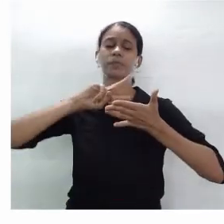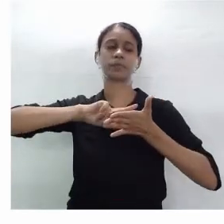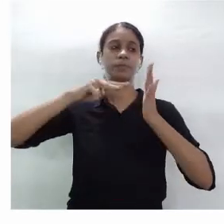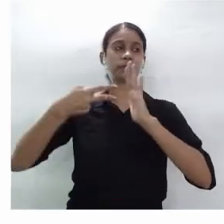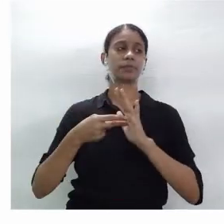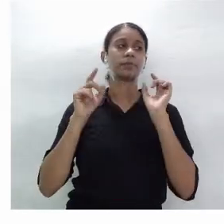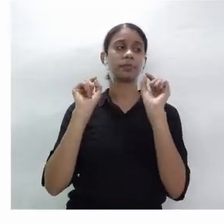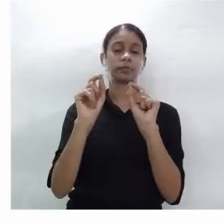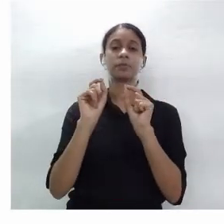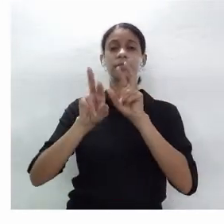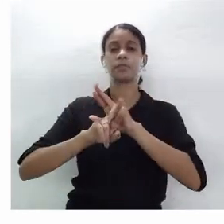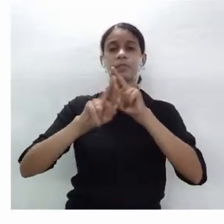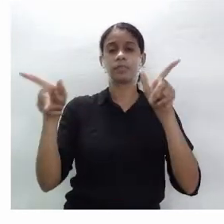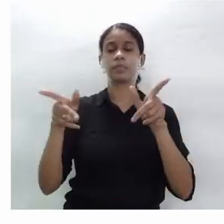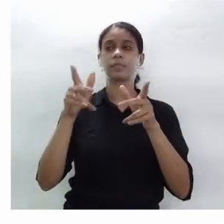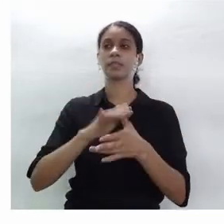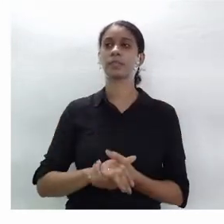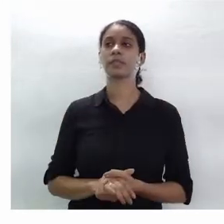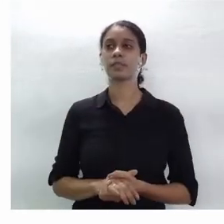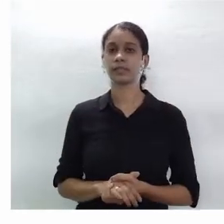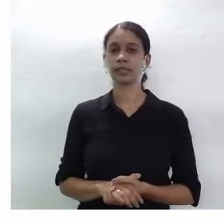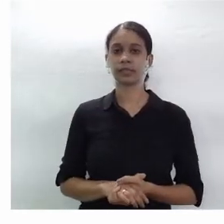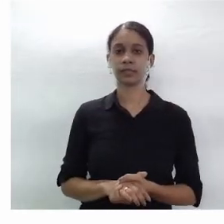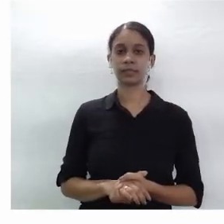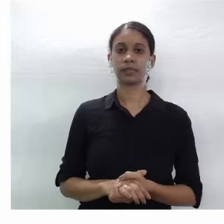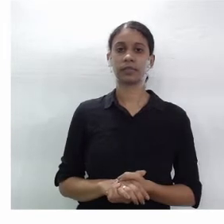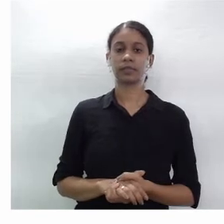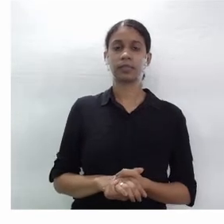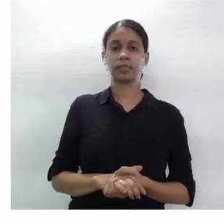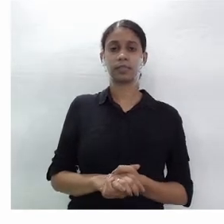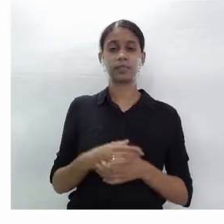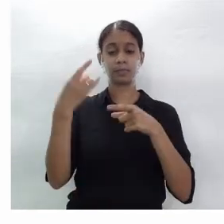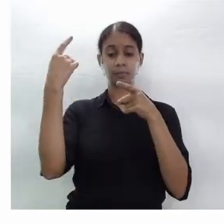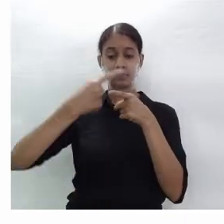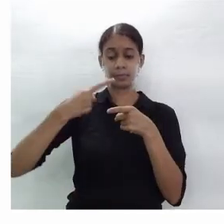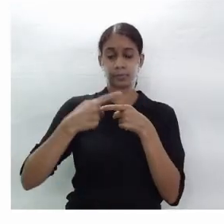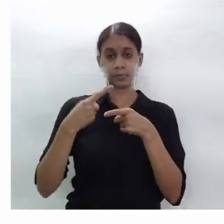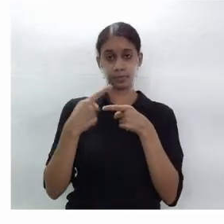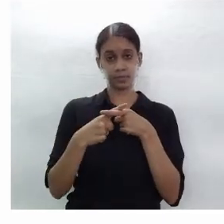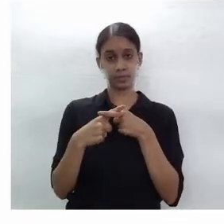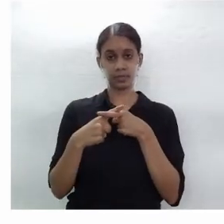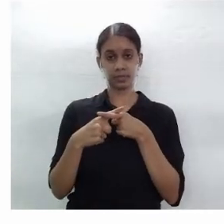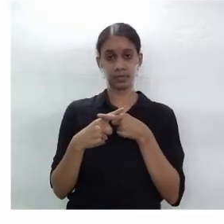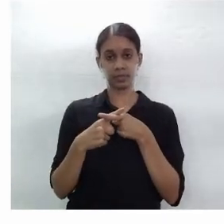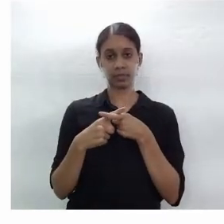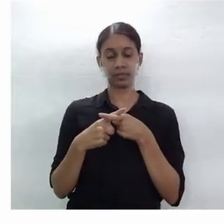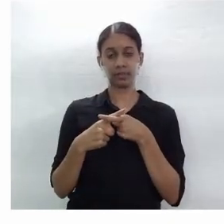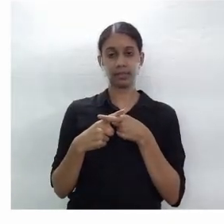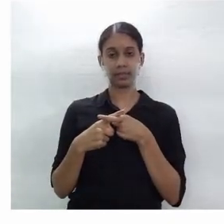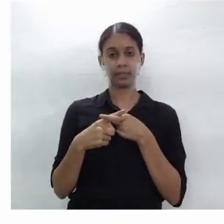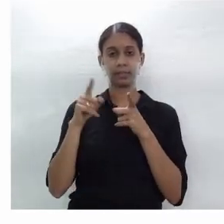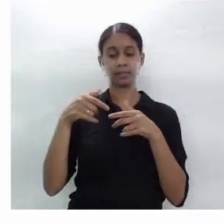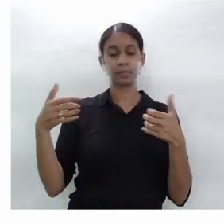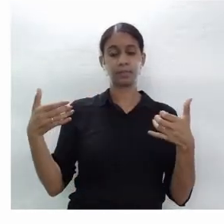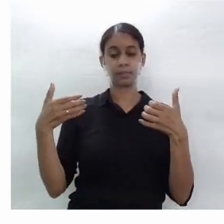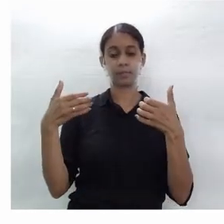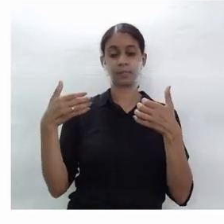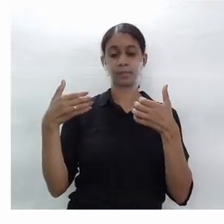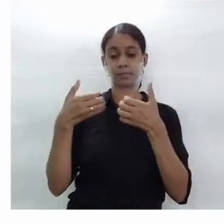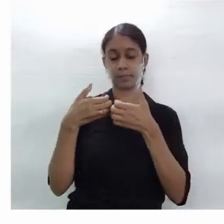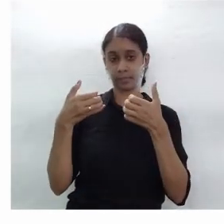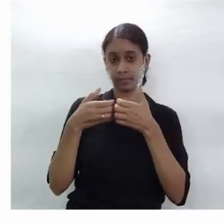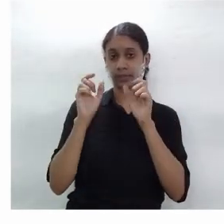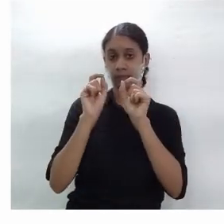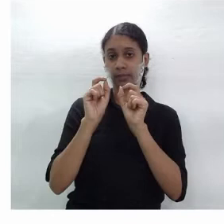as desigualdades, né, mais acentuadas, porque está mais próximo de 1000,